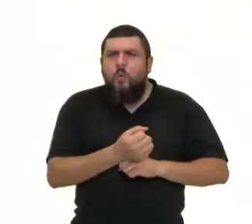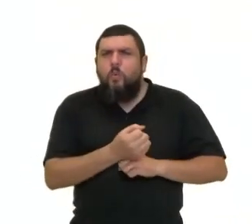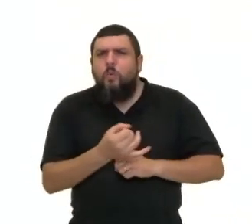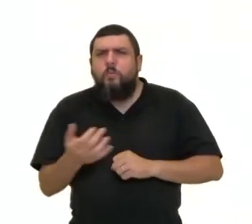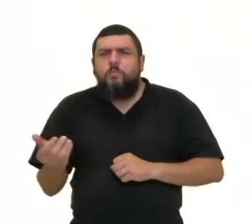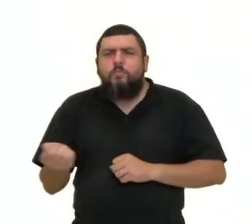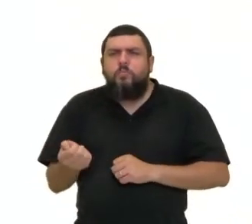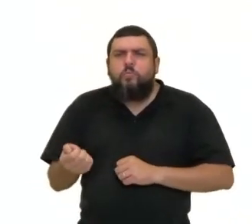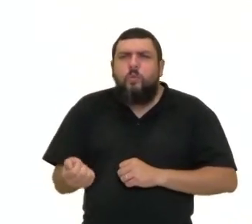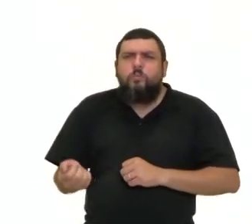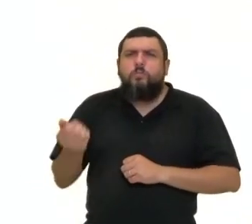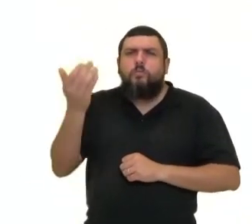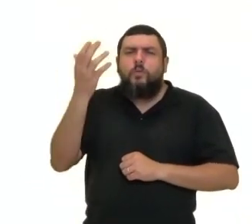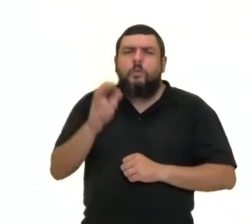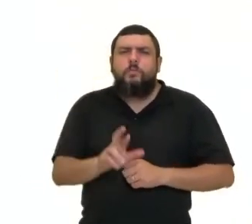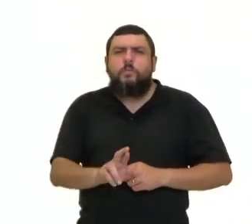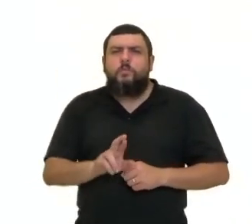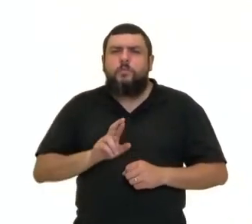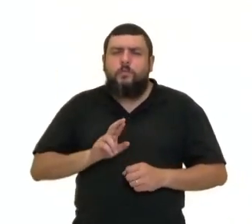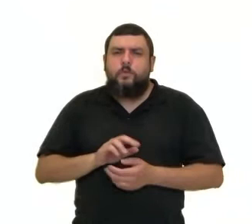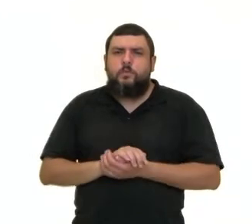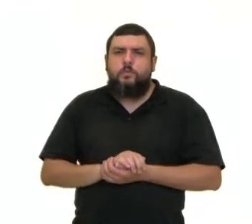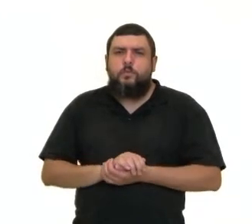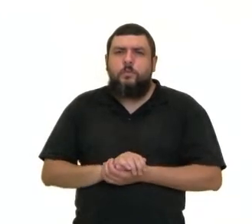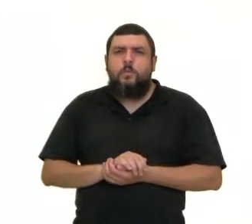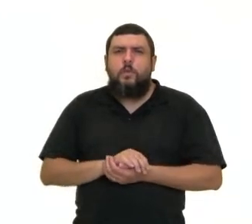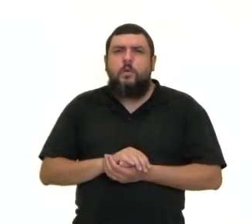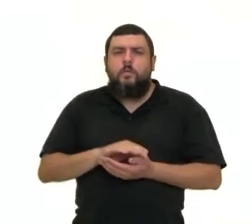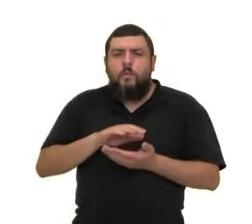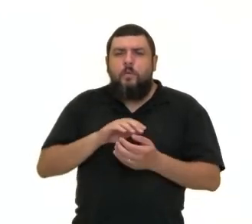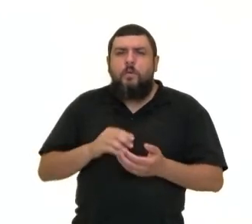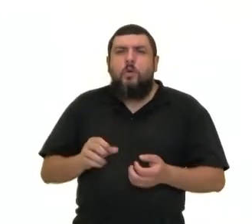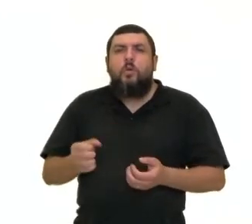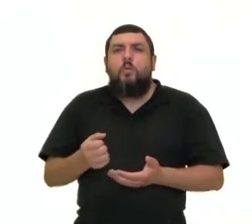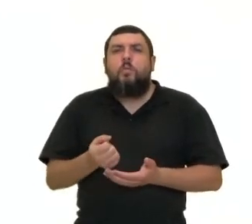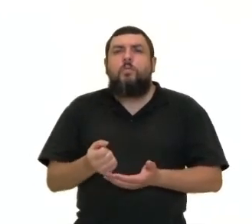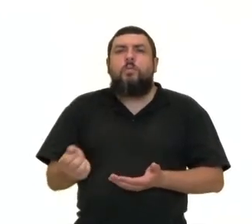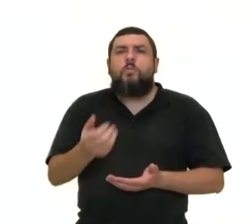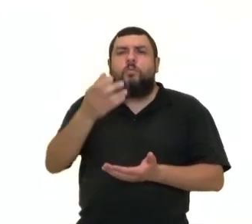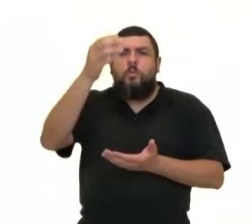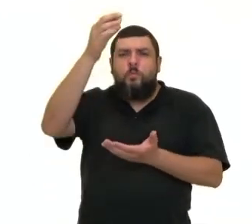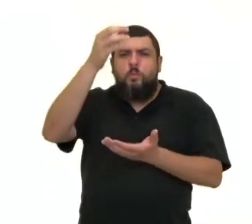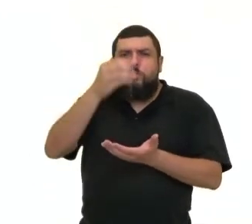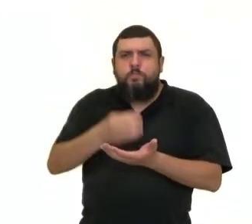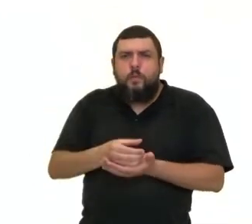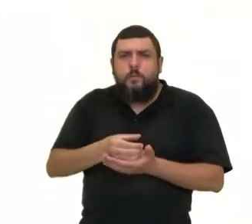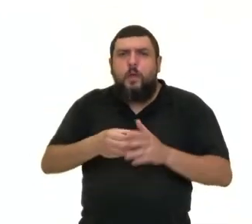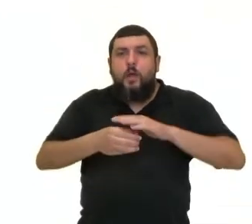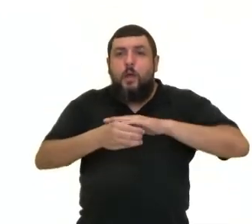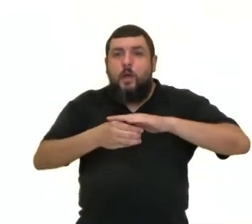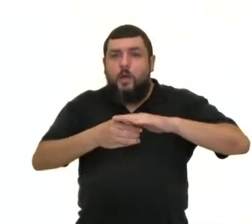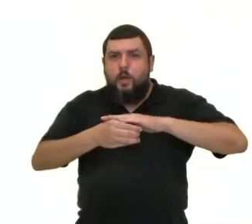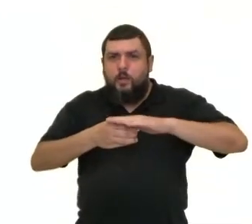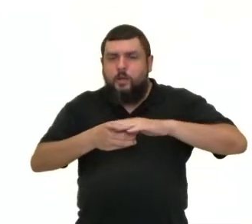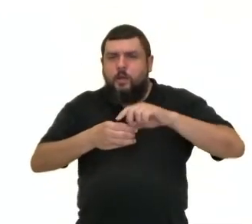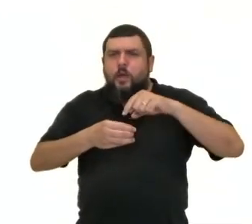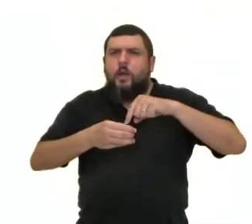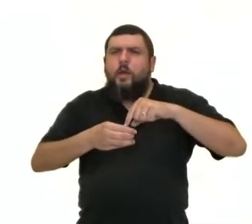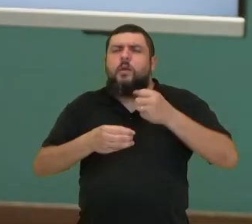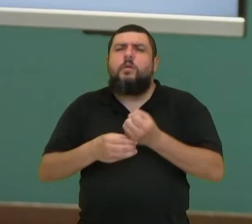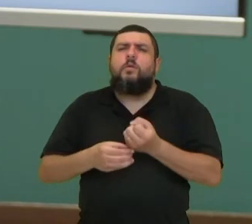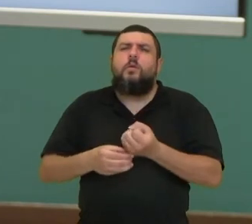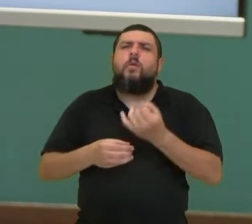de um dado. Face voltada para cima após o lançamento. Ajude André com essa